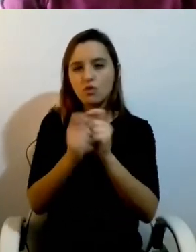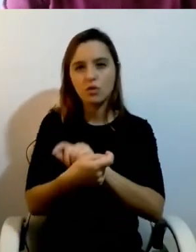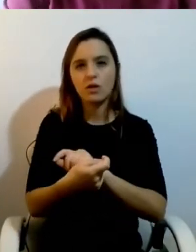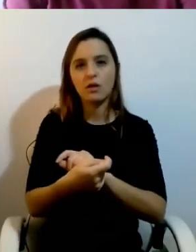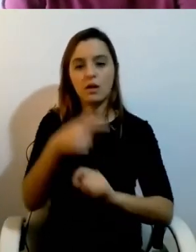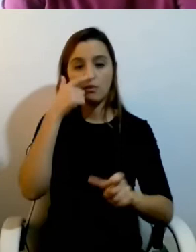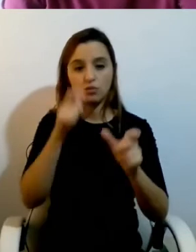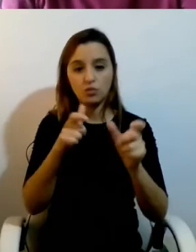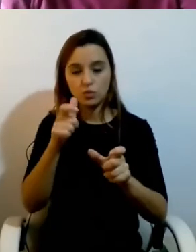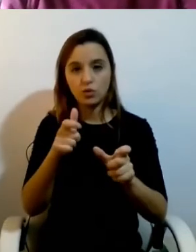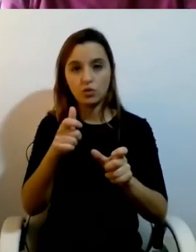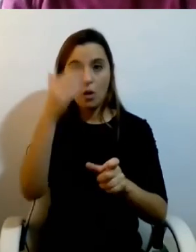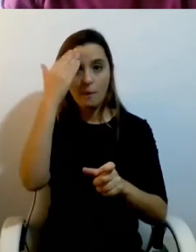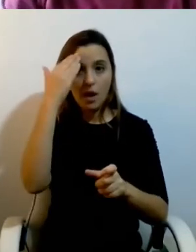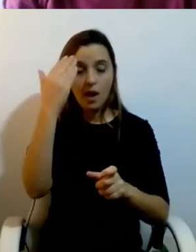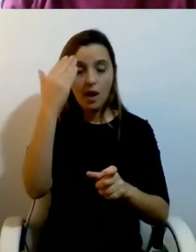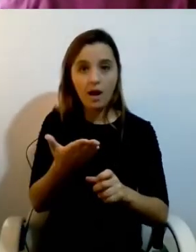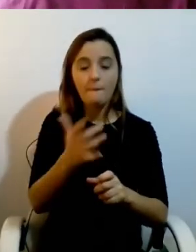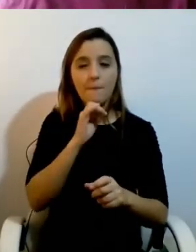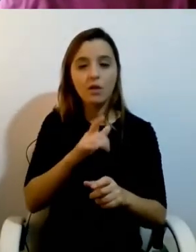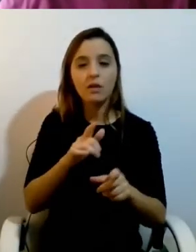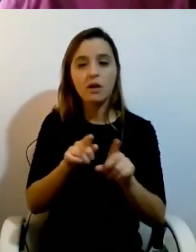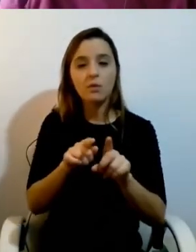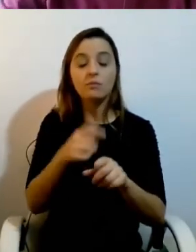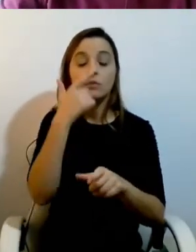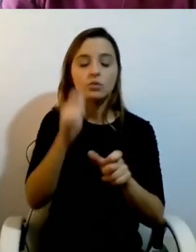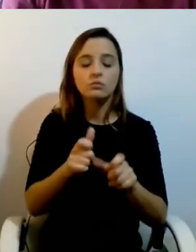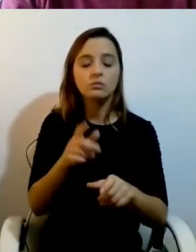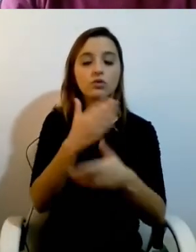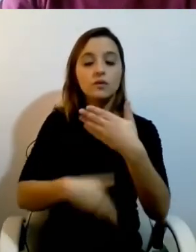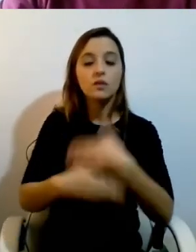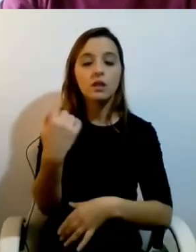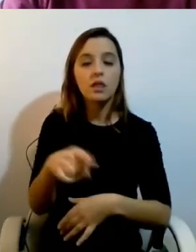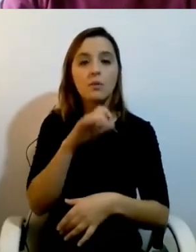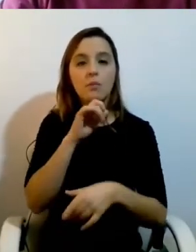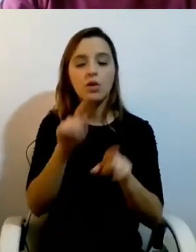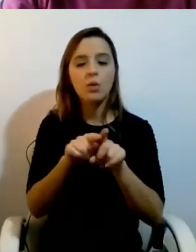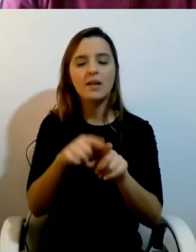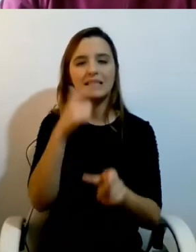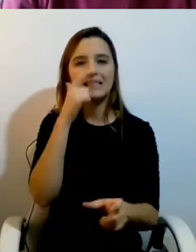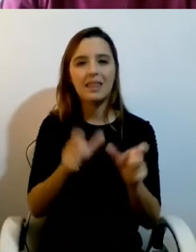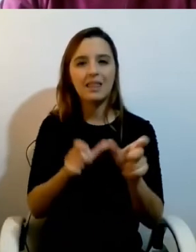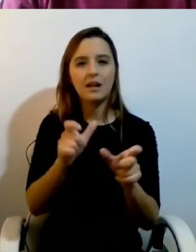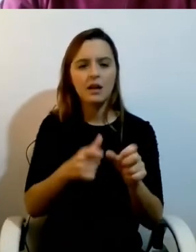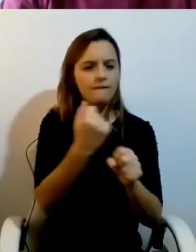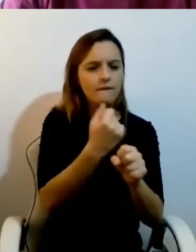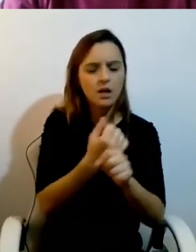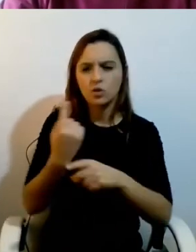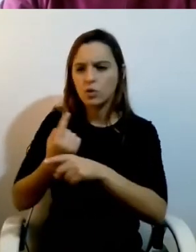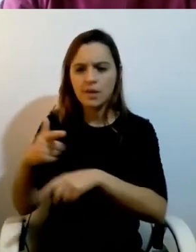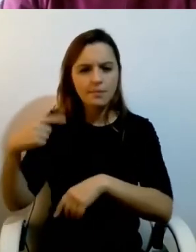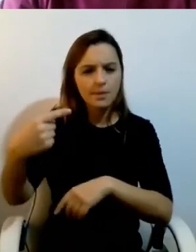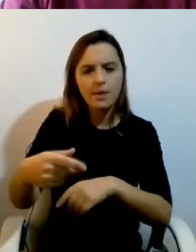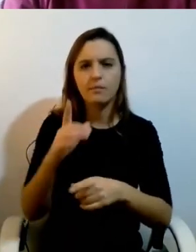podem exercer a sua cidadania, independentemente da dimensão social onde queiram